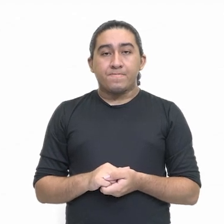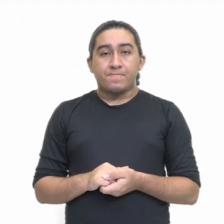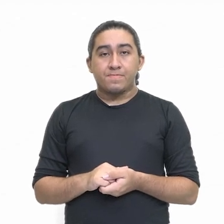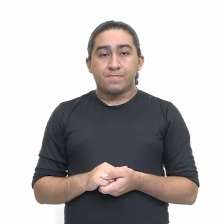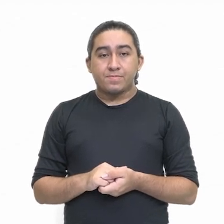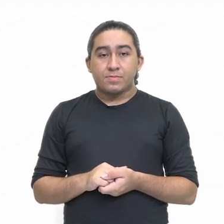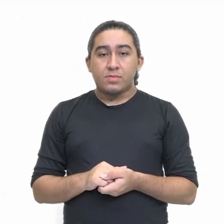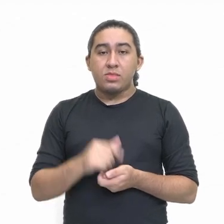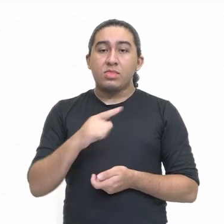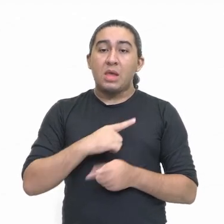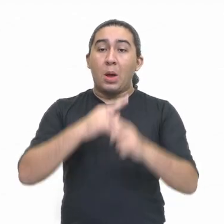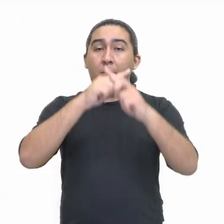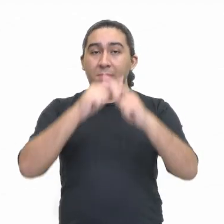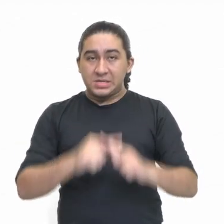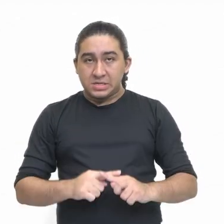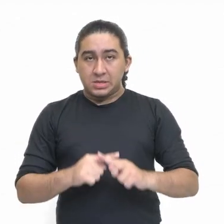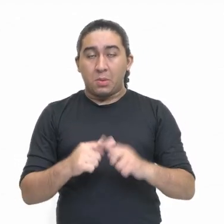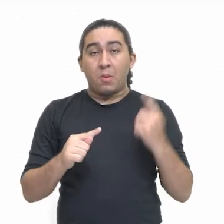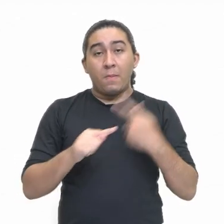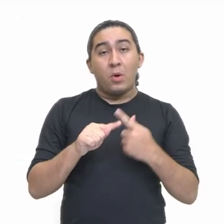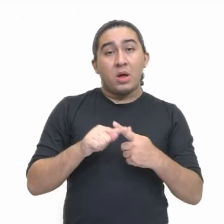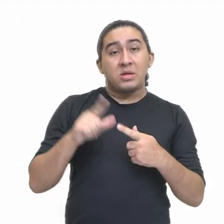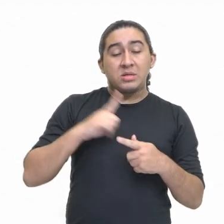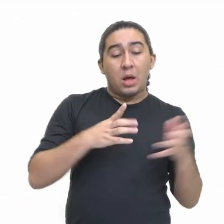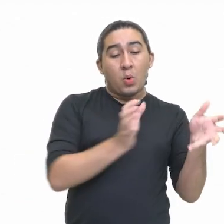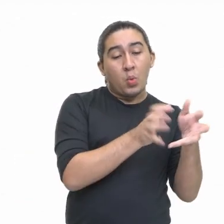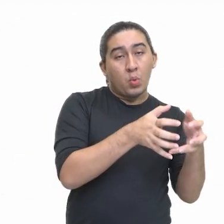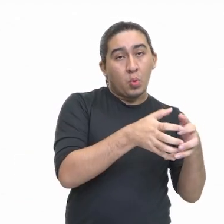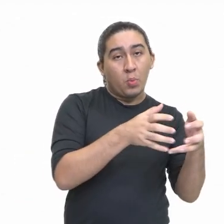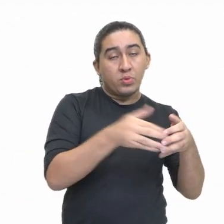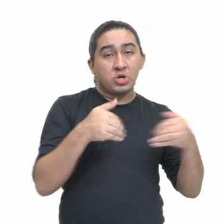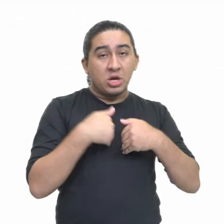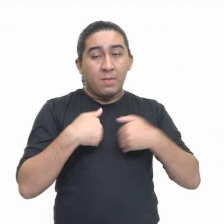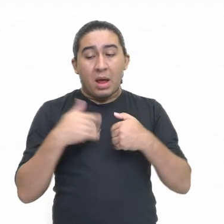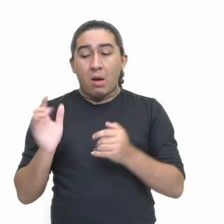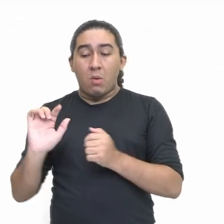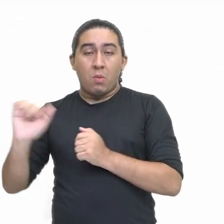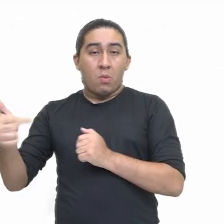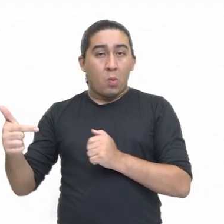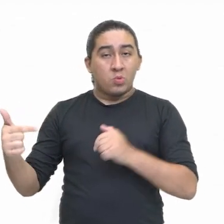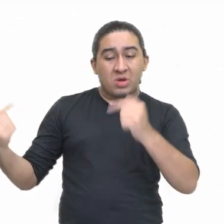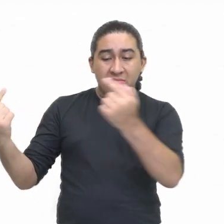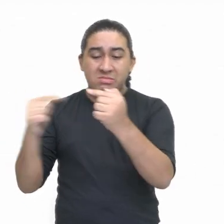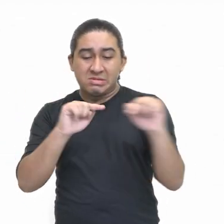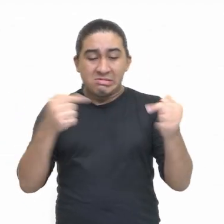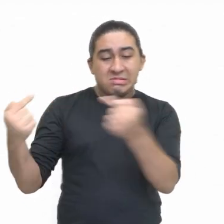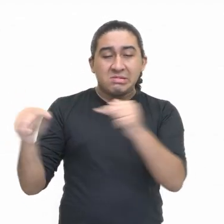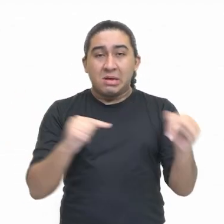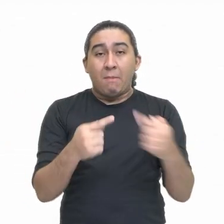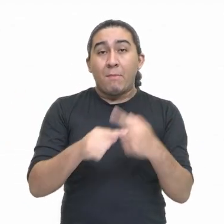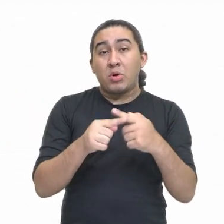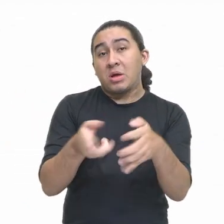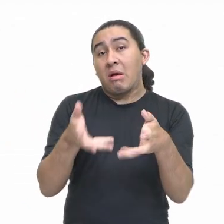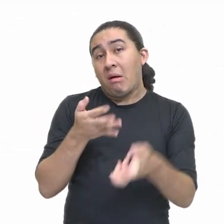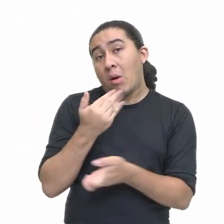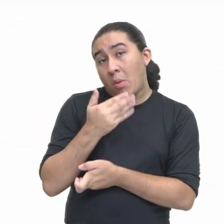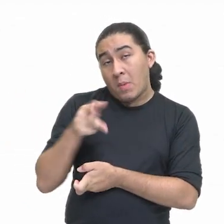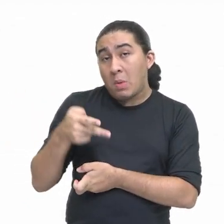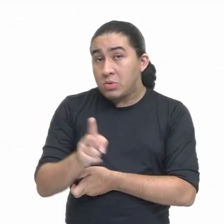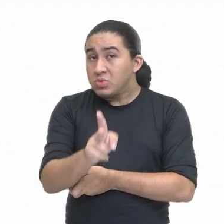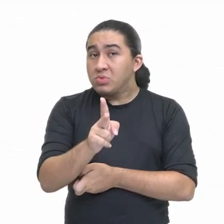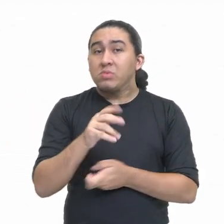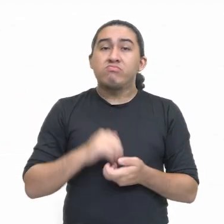competição organismos competem por recursos limitados como alimento compete pr pra alimentação